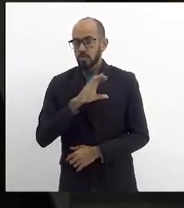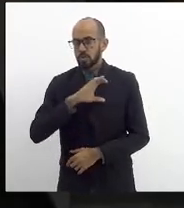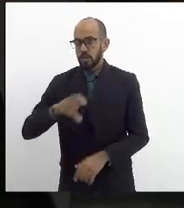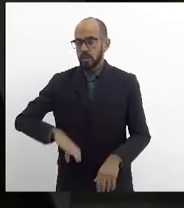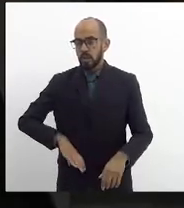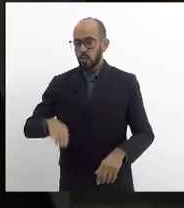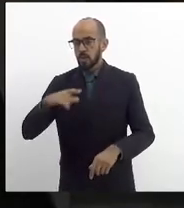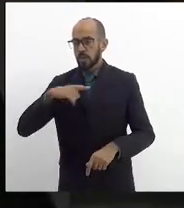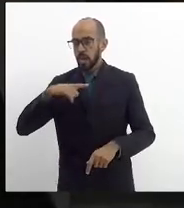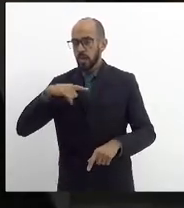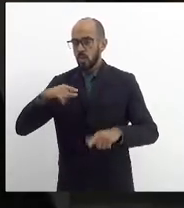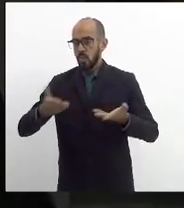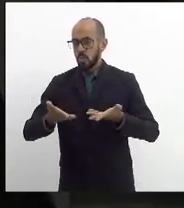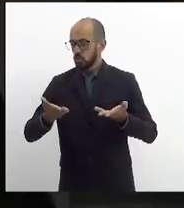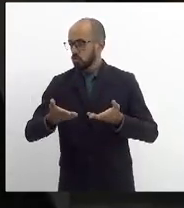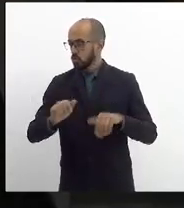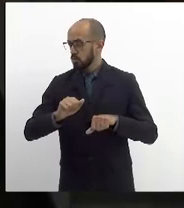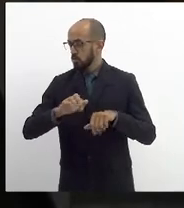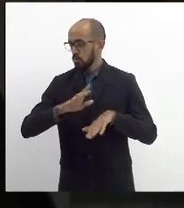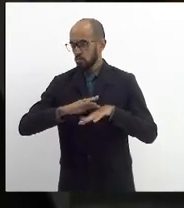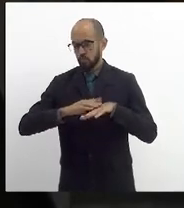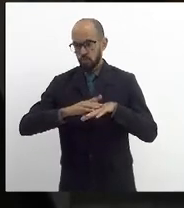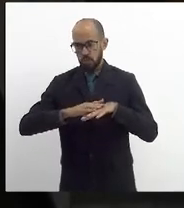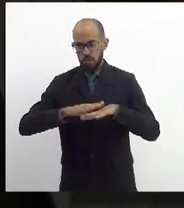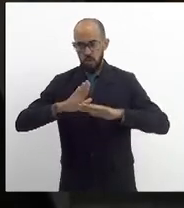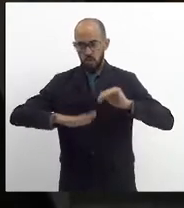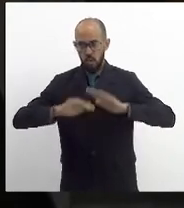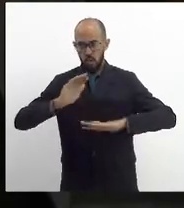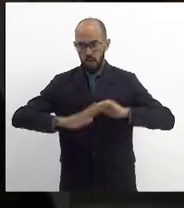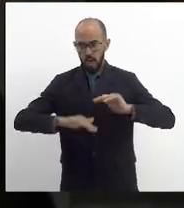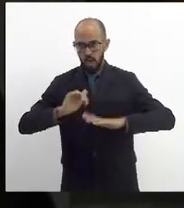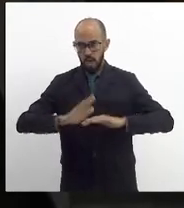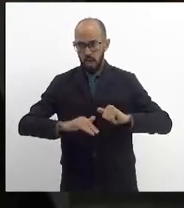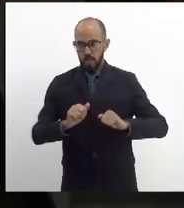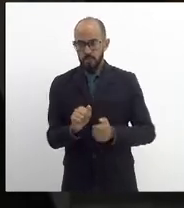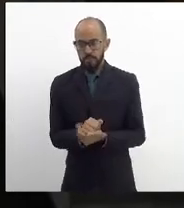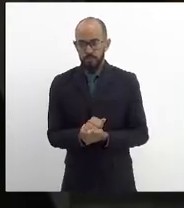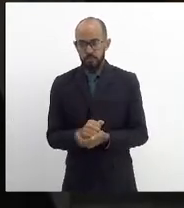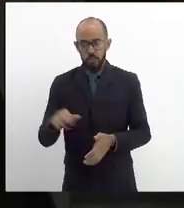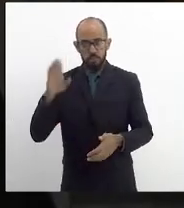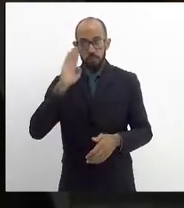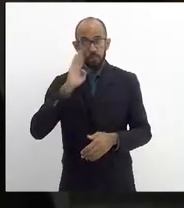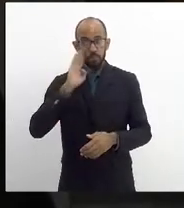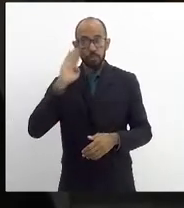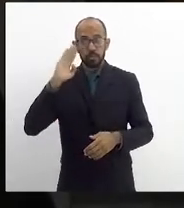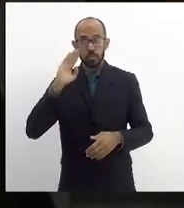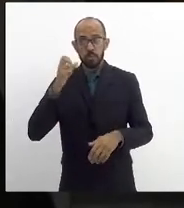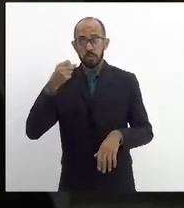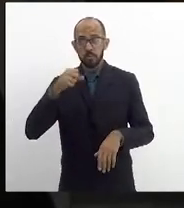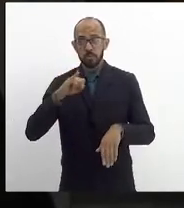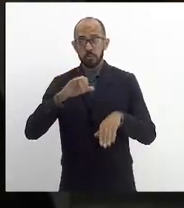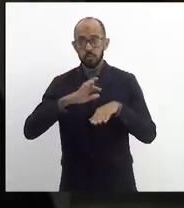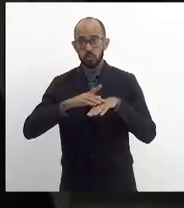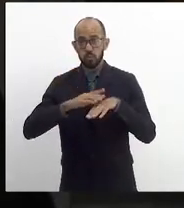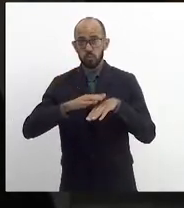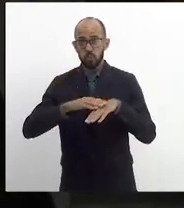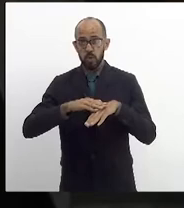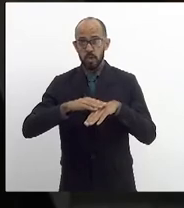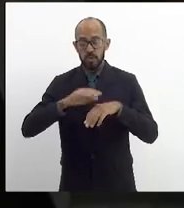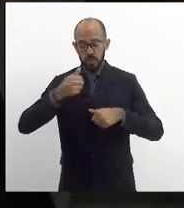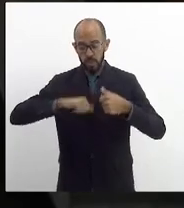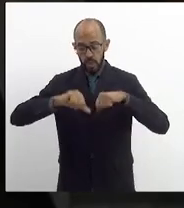cometido com uma determinada doença principalmente os seus doenças autoimunes